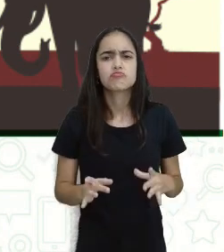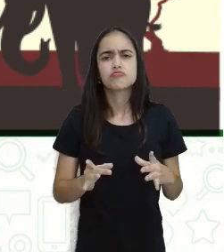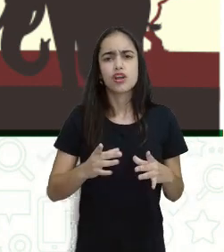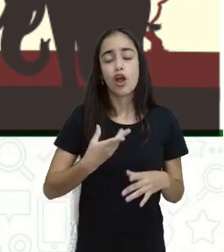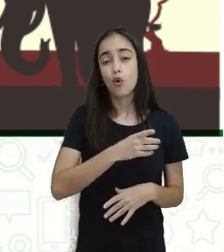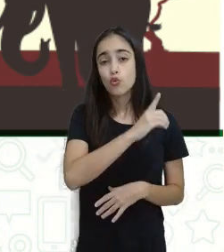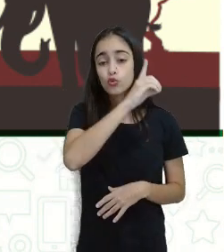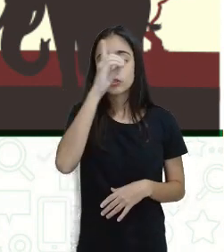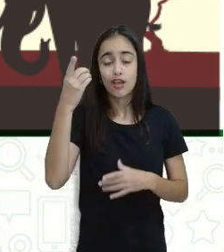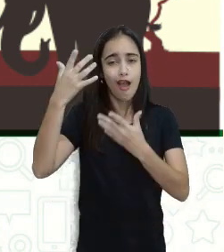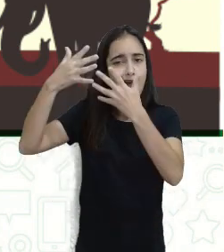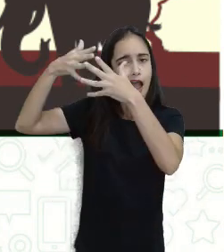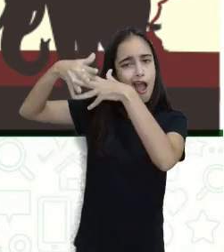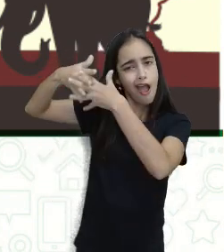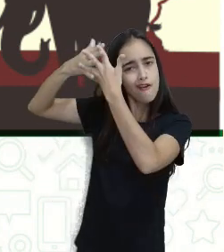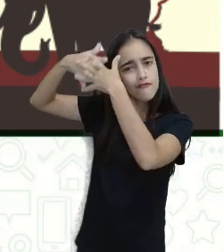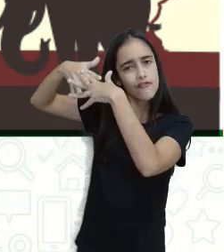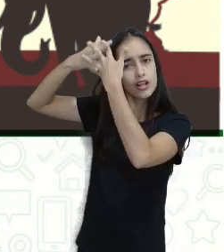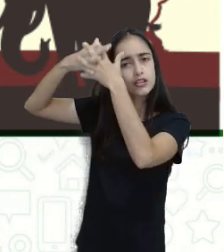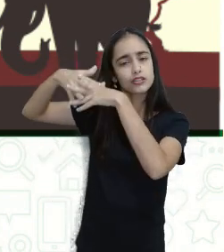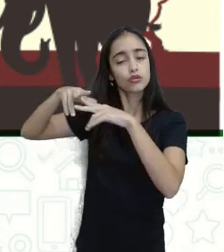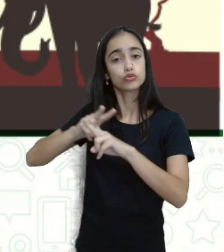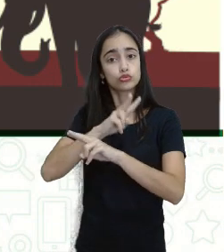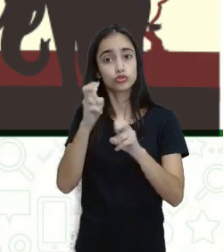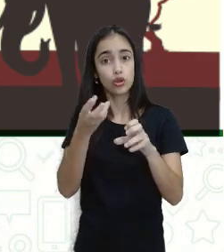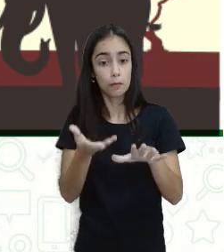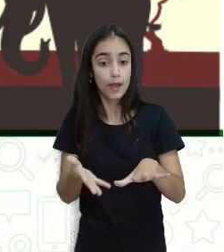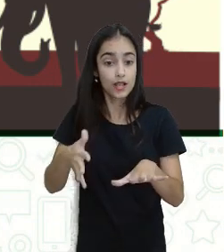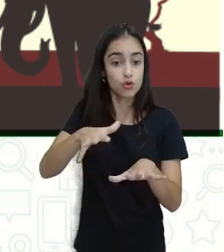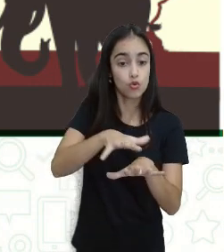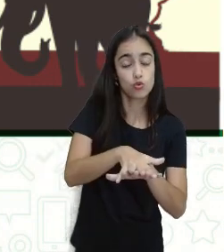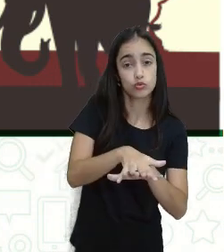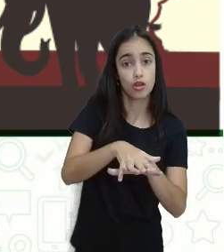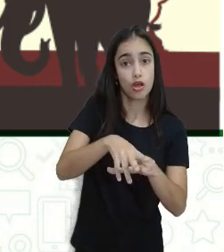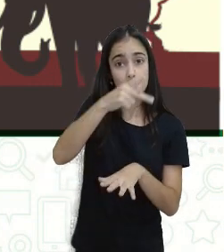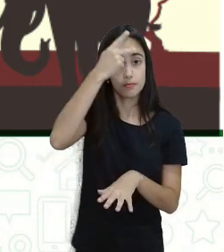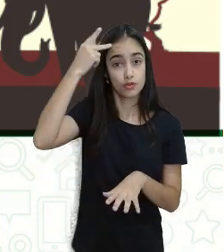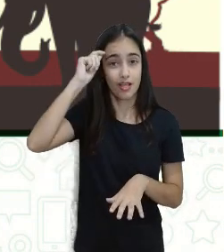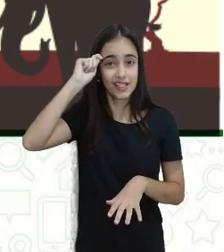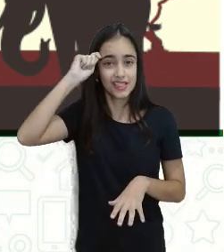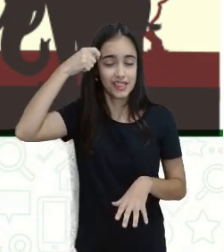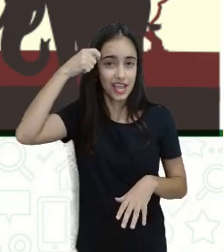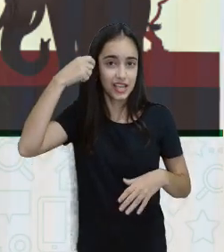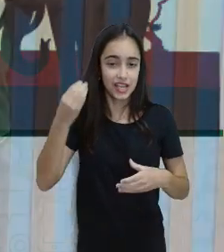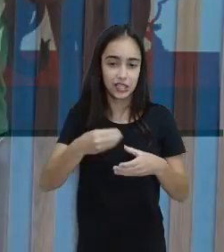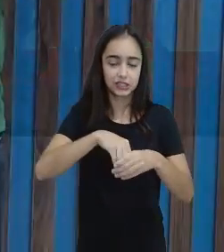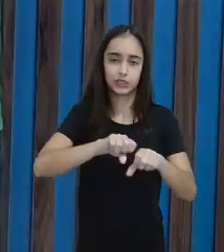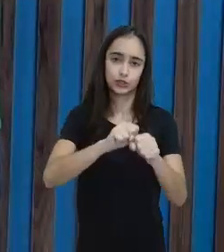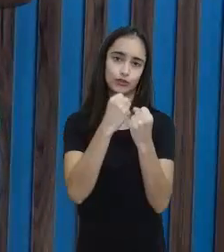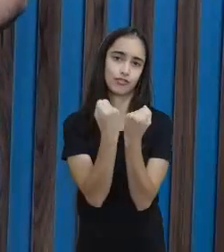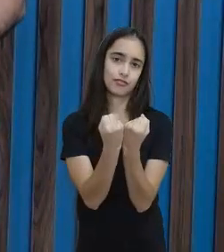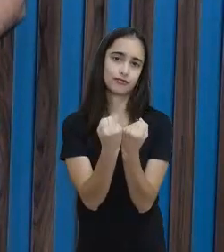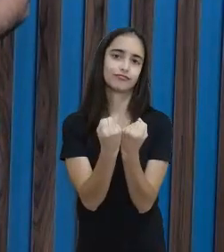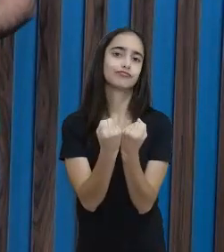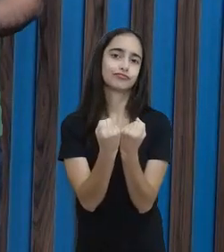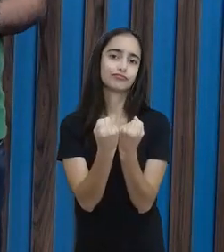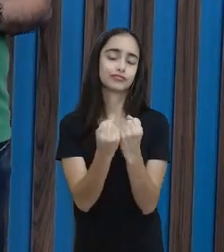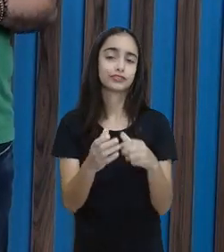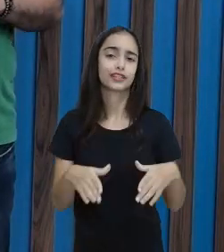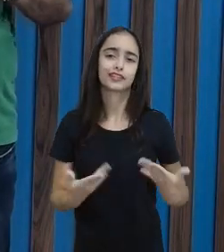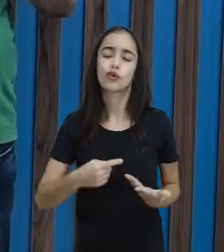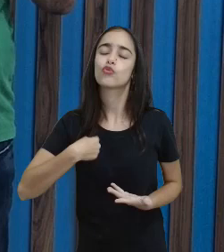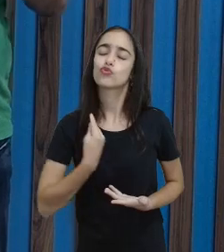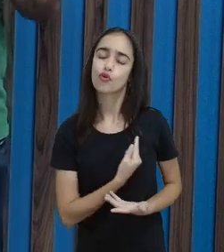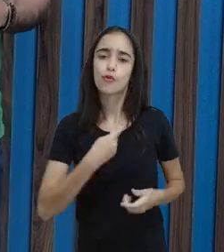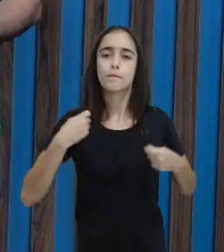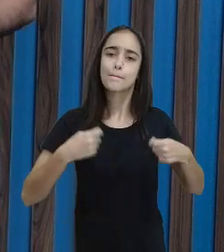à reflexão sobre a inserção do negro e da negra, né, na sociedade brasileira. Então a gente tem que